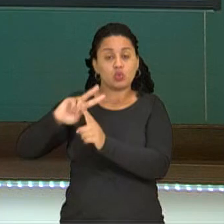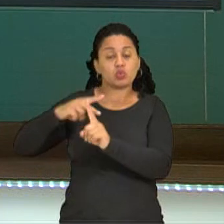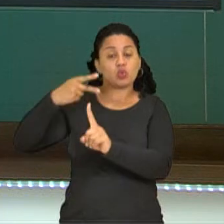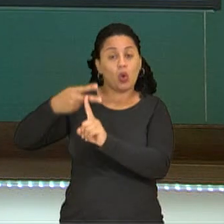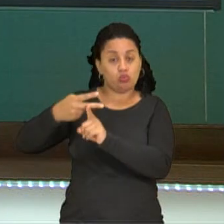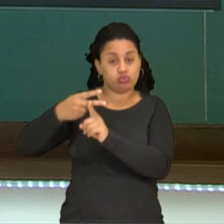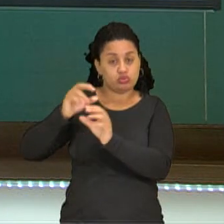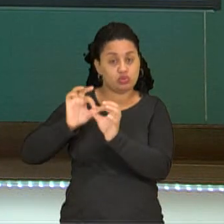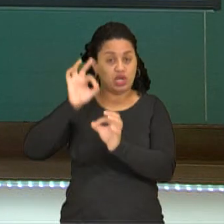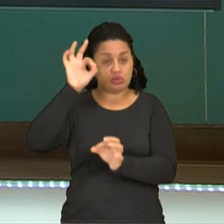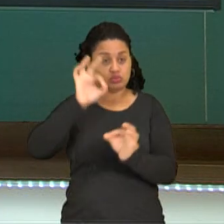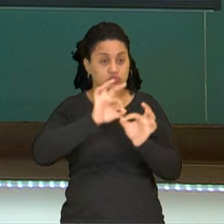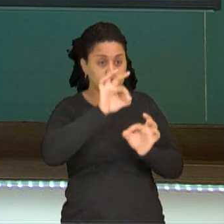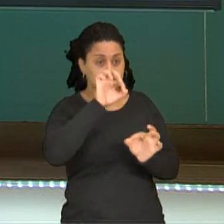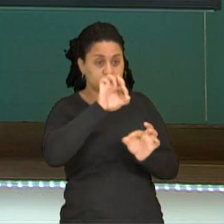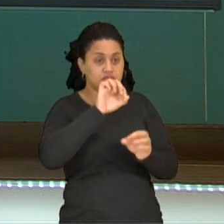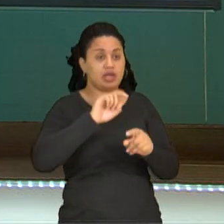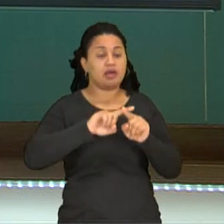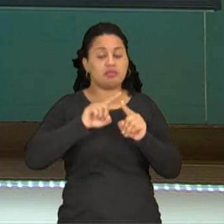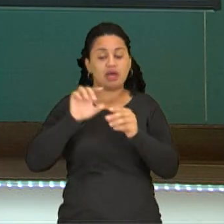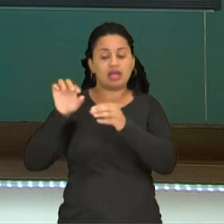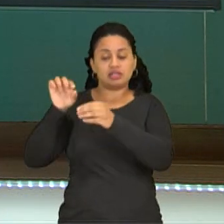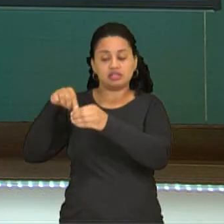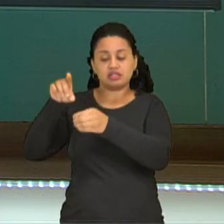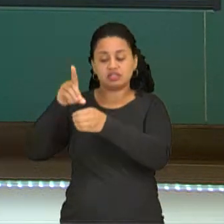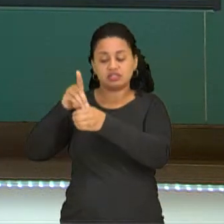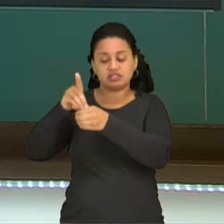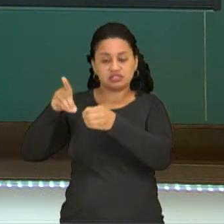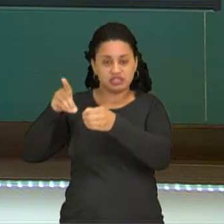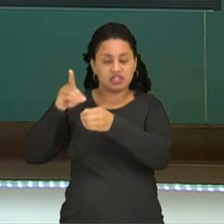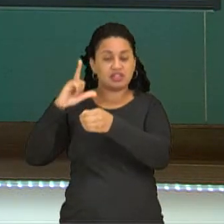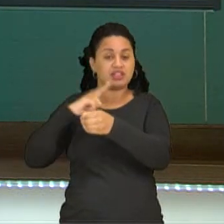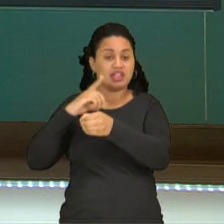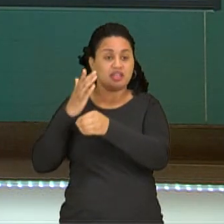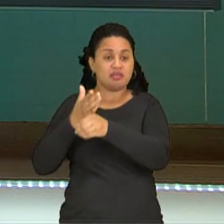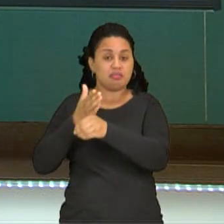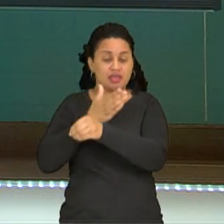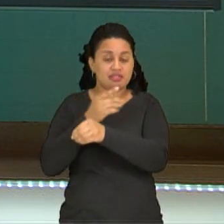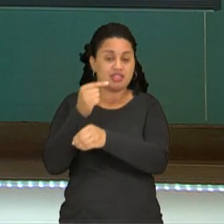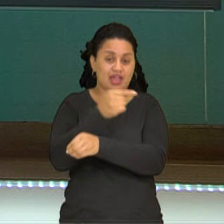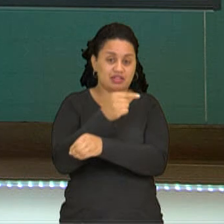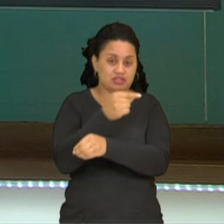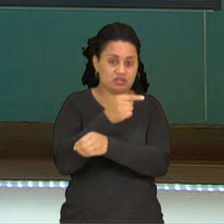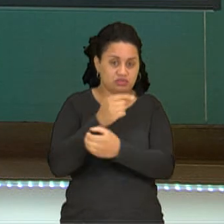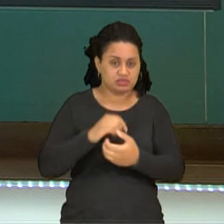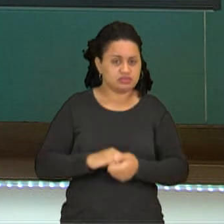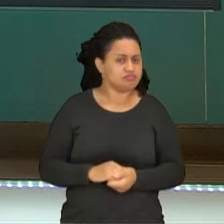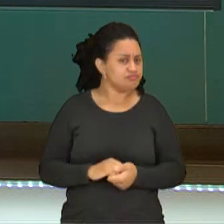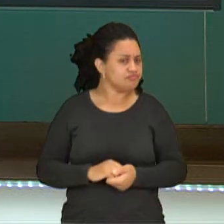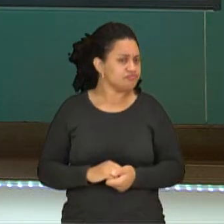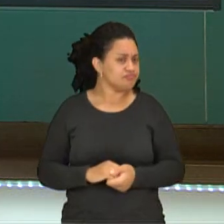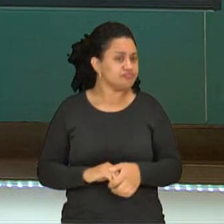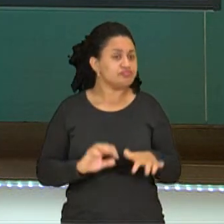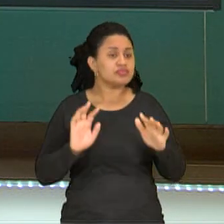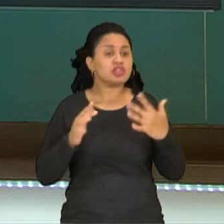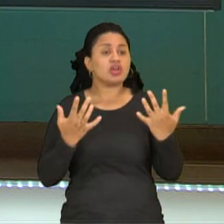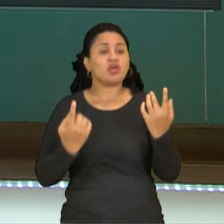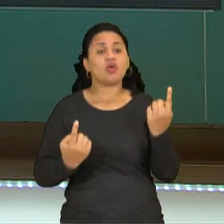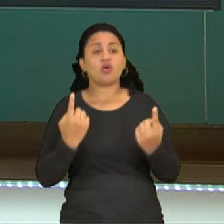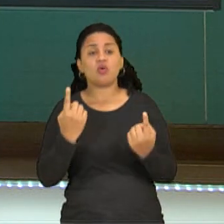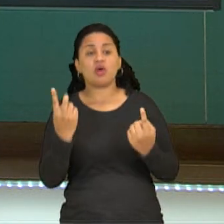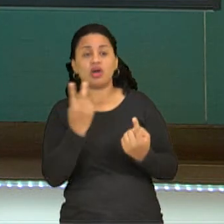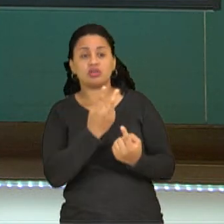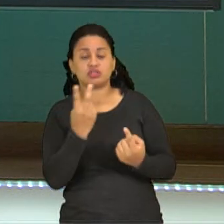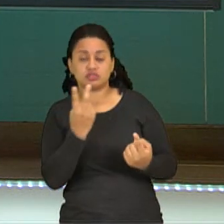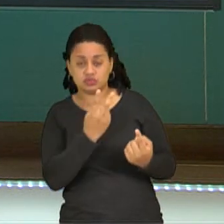da outra, mas o seu diâmetro tem a metade da lata mais baixa. Em qual